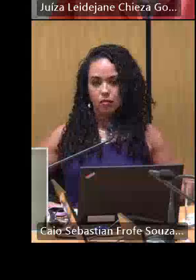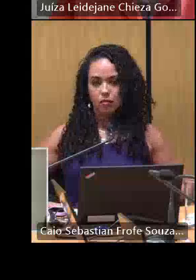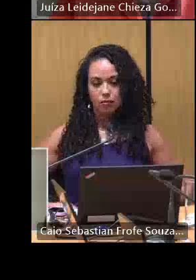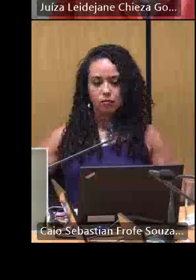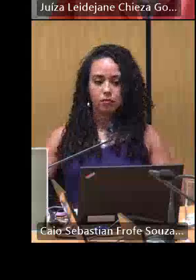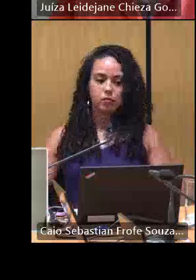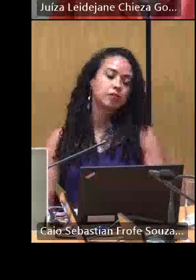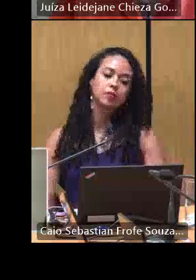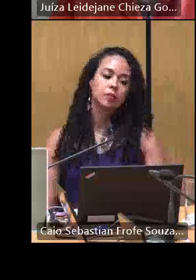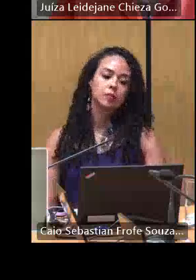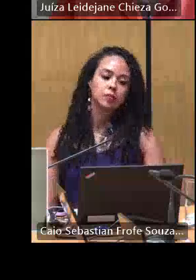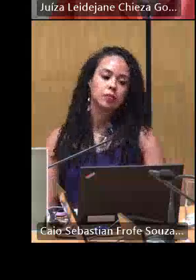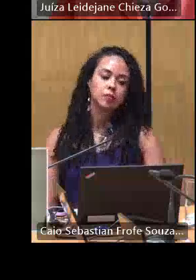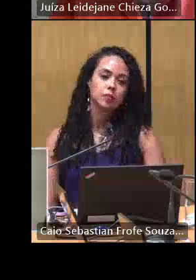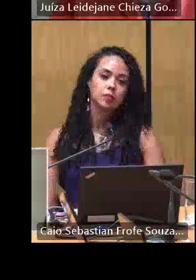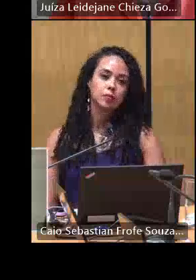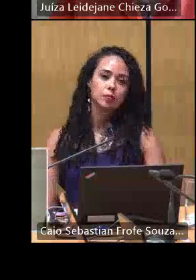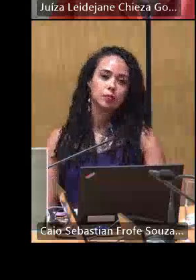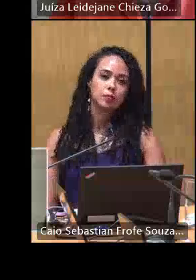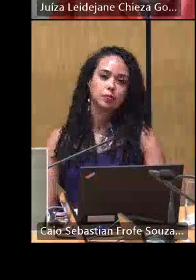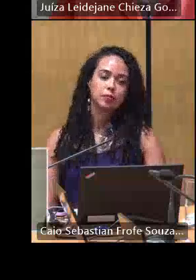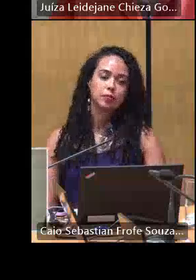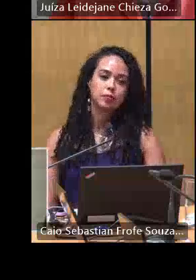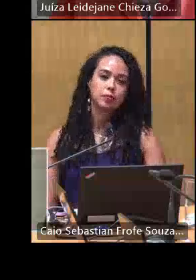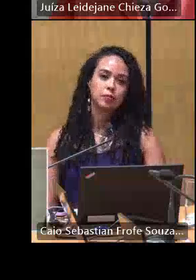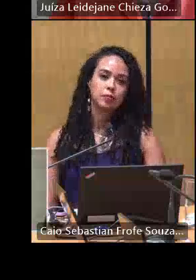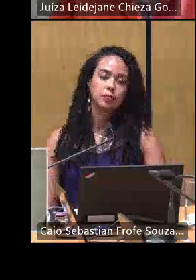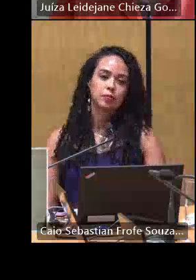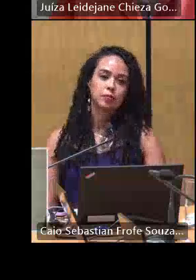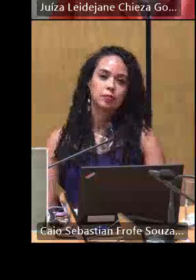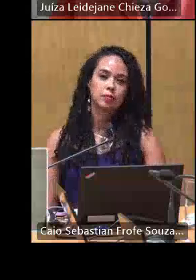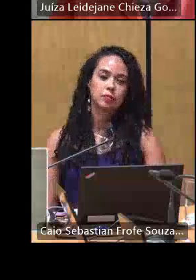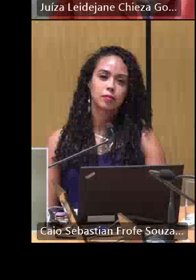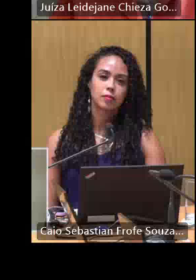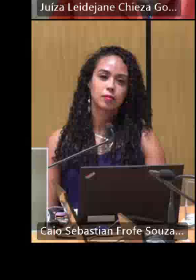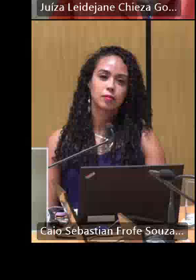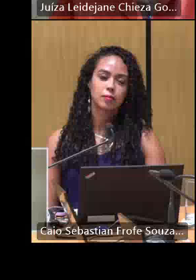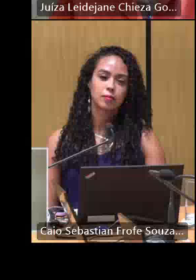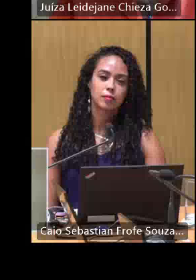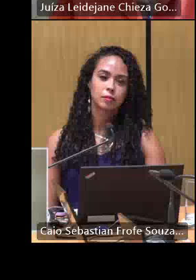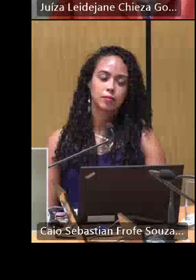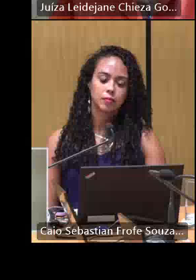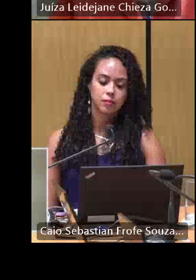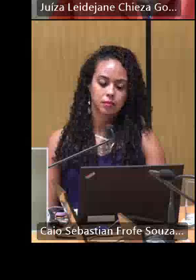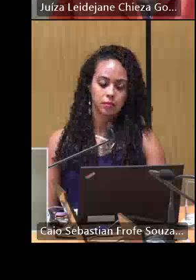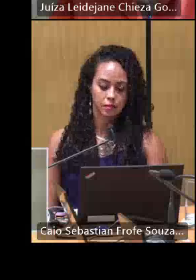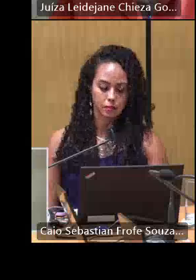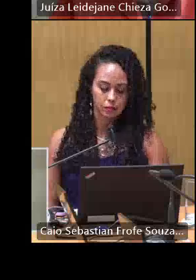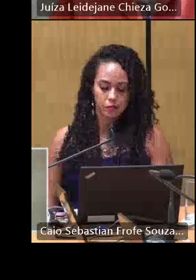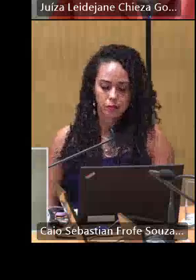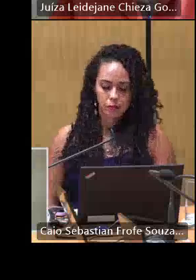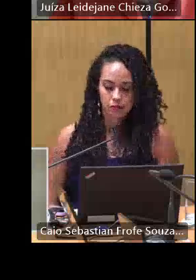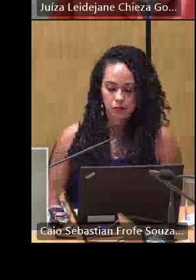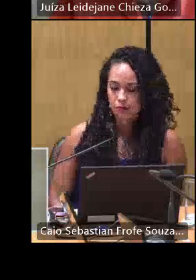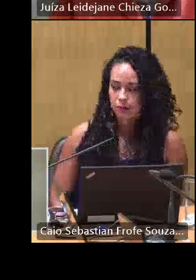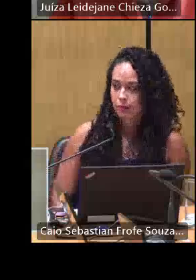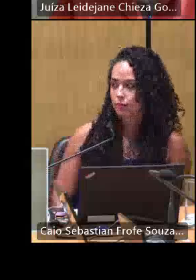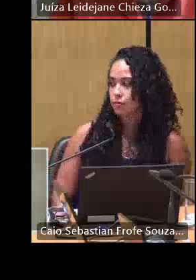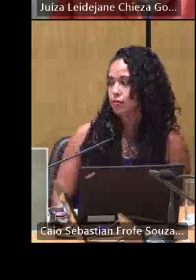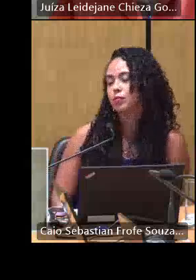até hoje encontrado o pretos novos foi descoberto durante as obras de fundação da residência do casal Petrúquio e